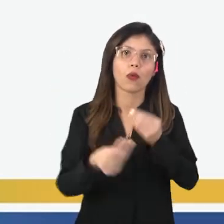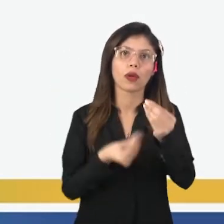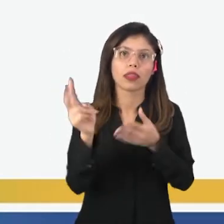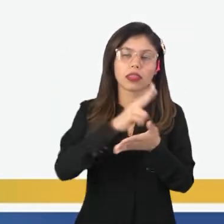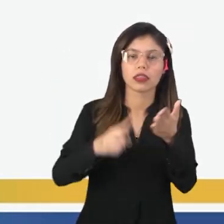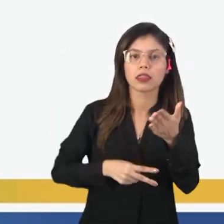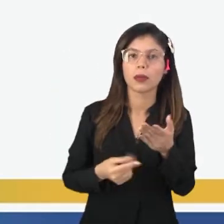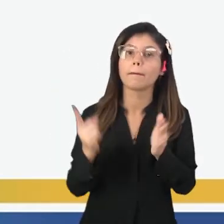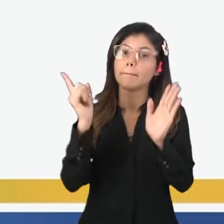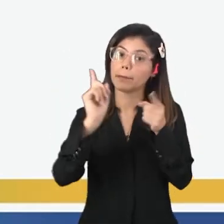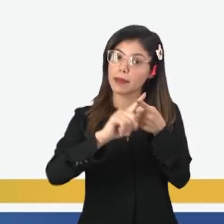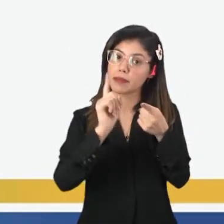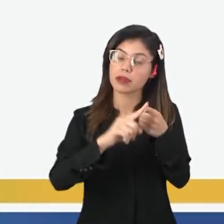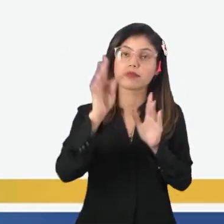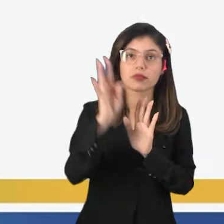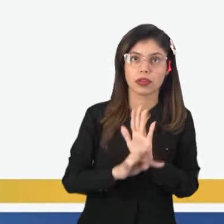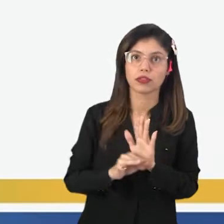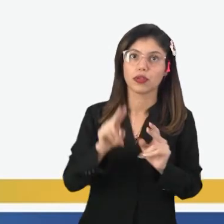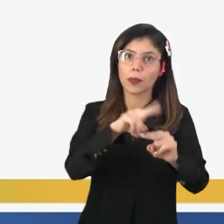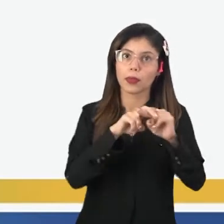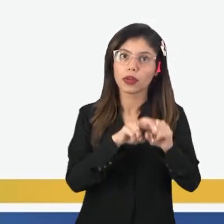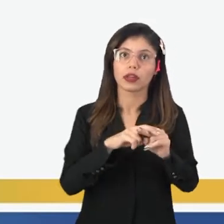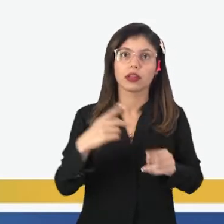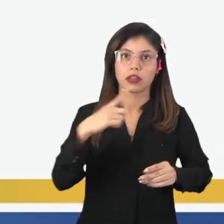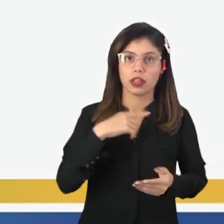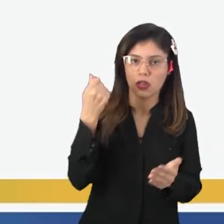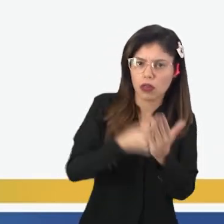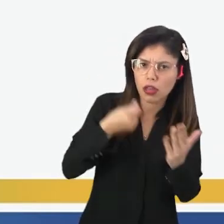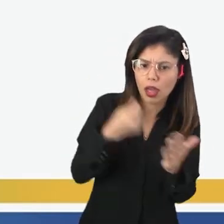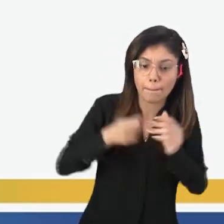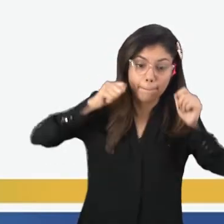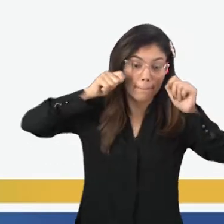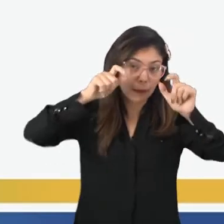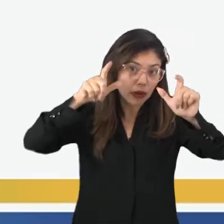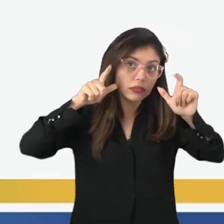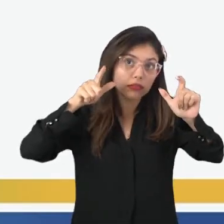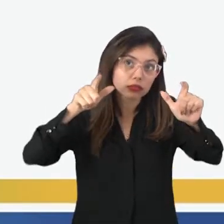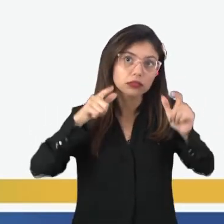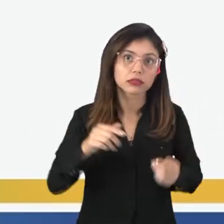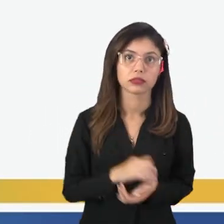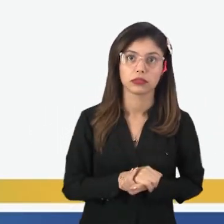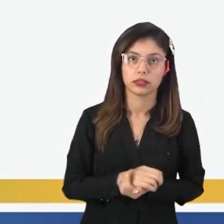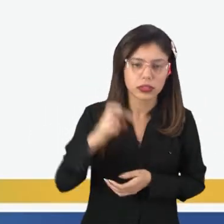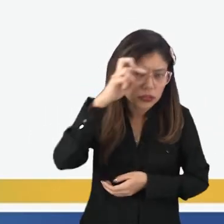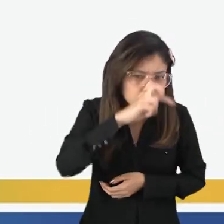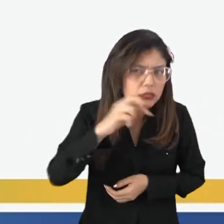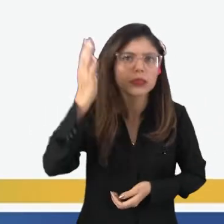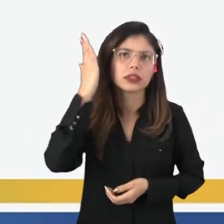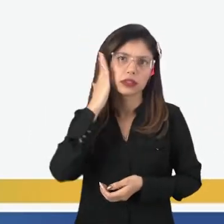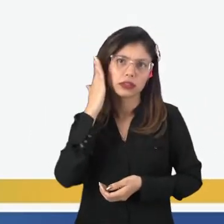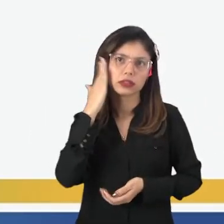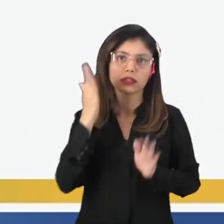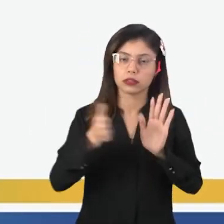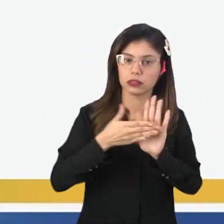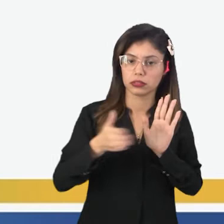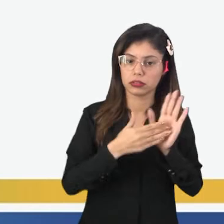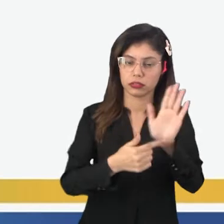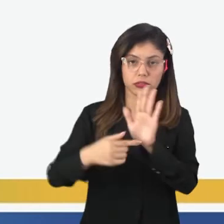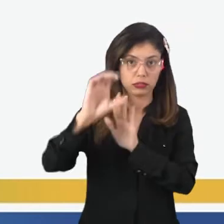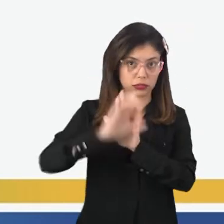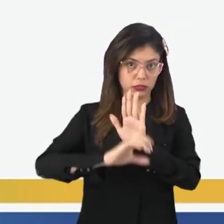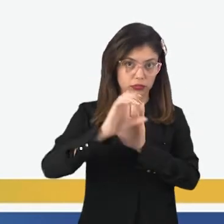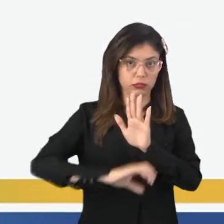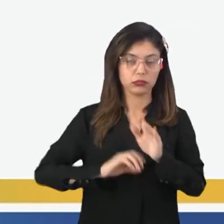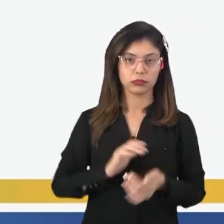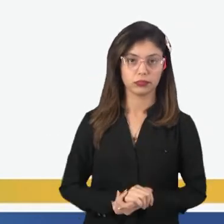com o texto-fonte. Por isso, exige do leitor mais atenção e análise para entender a referência